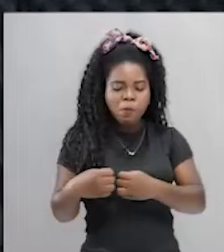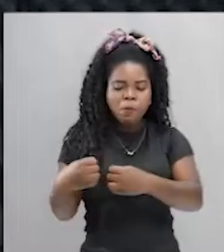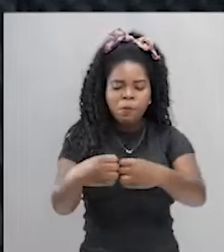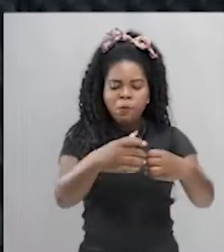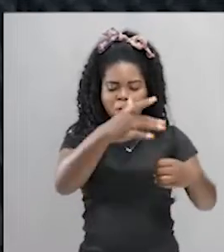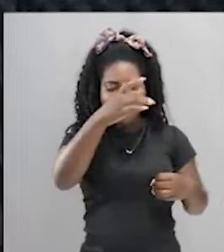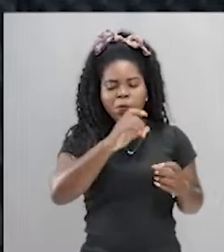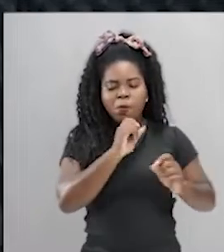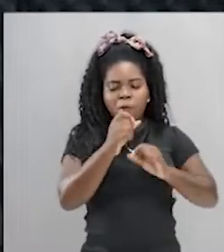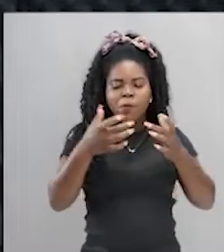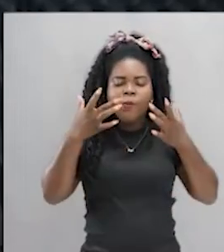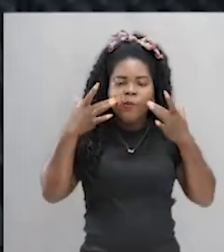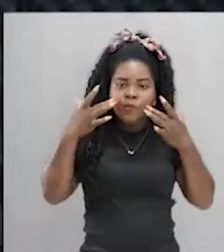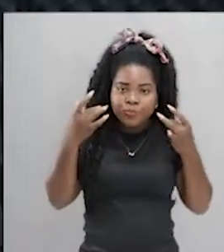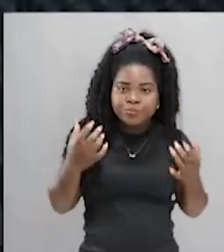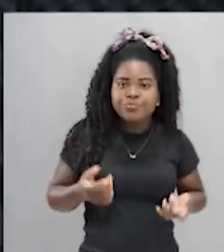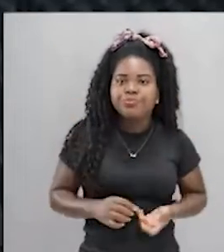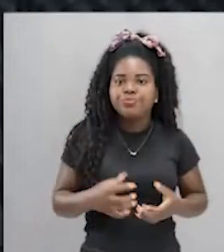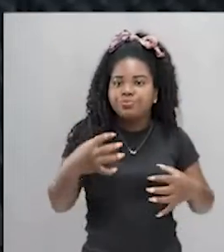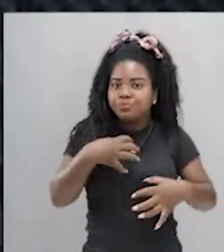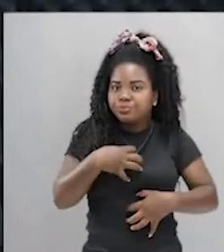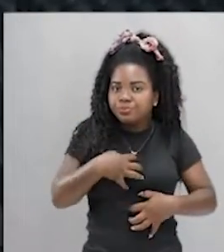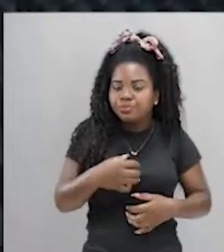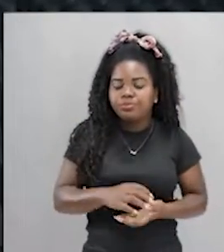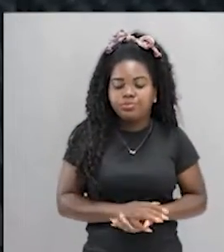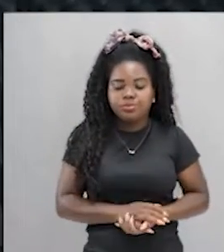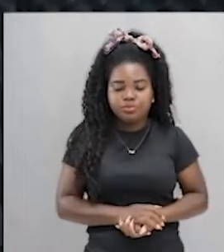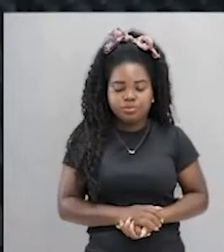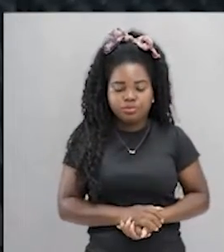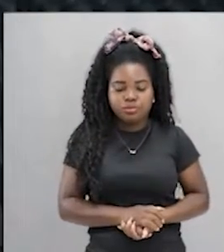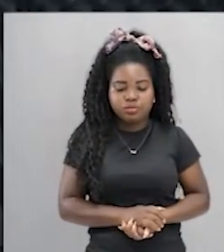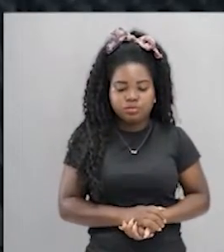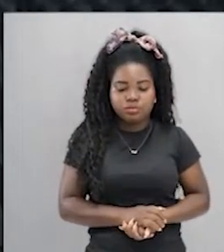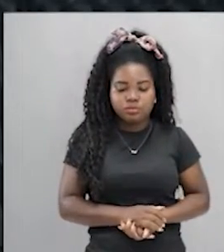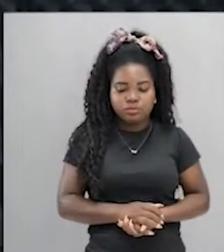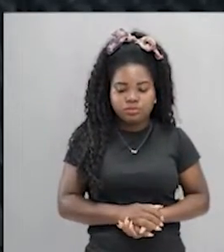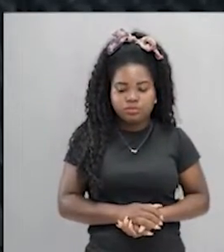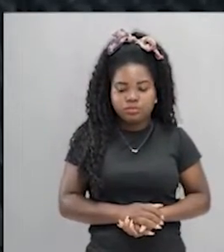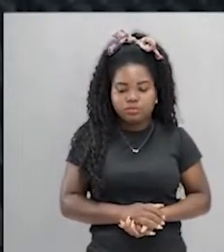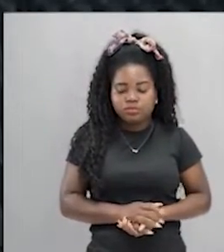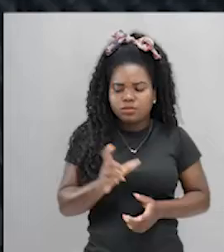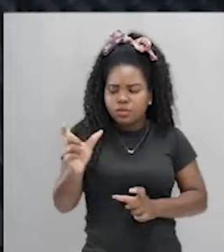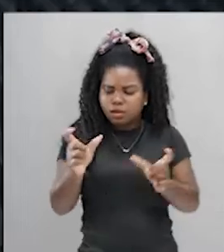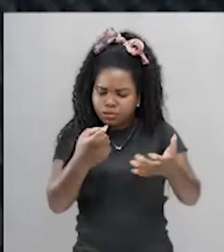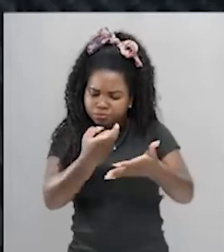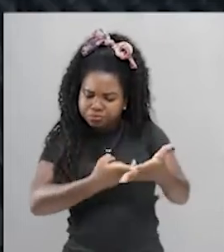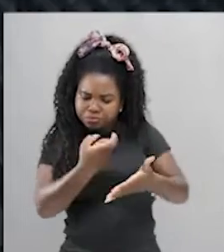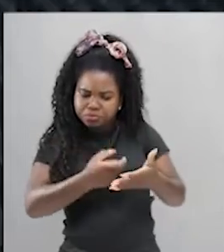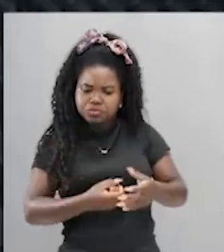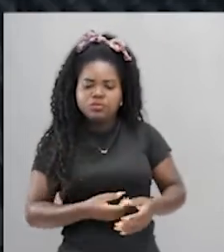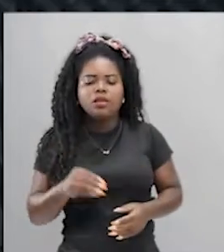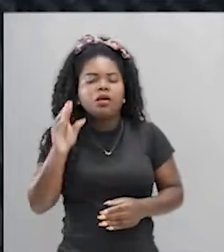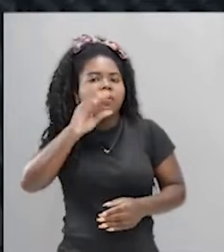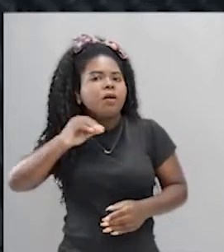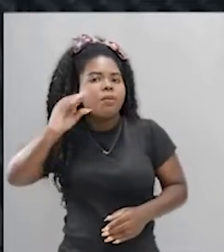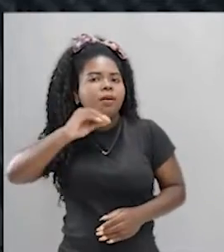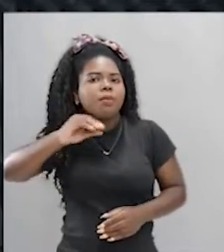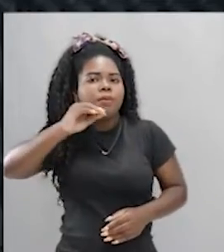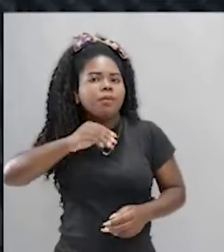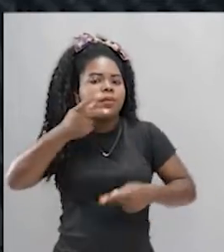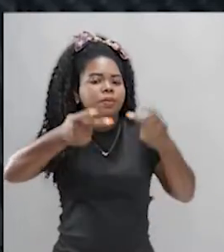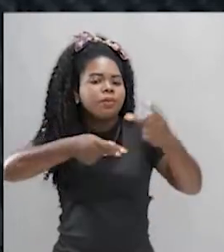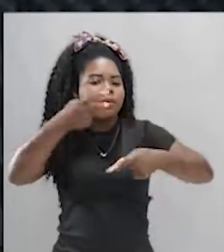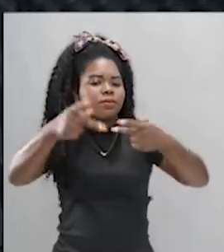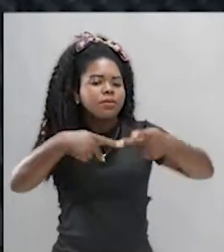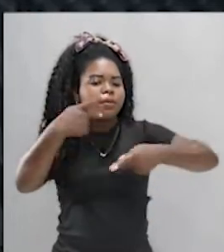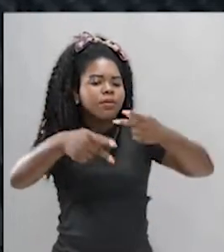possa sentir isso. É um trabalho mais intimista. Né? As palavras do texto em si, aquilo que o ator fala, porque a gente acredita que um ator tem que